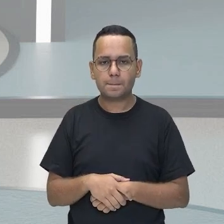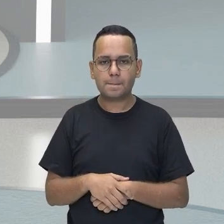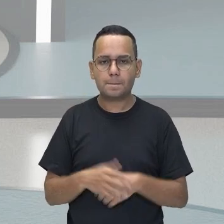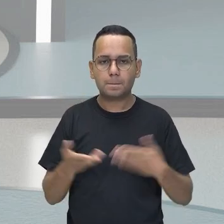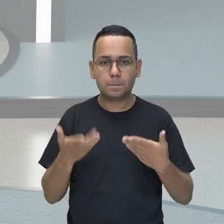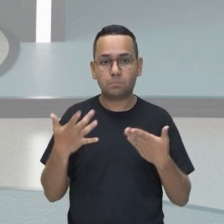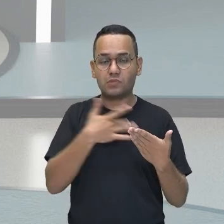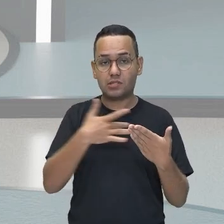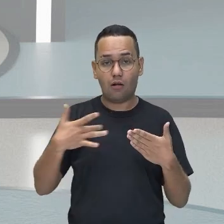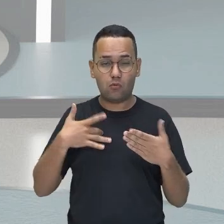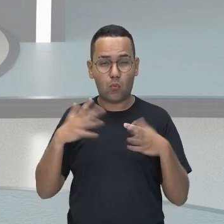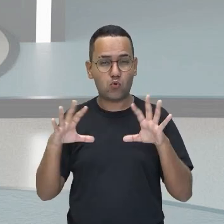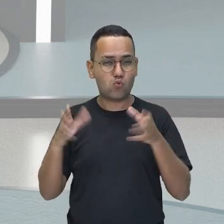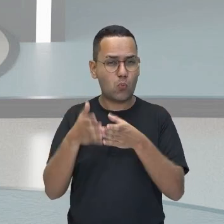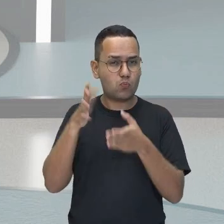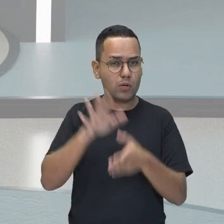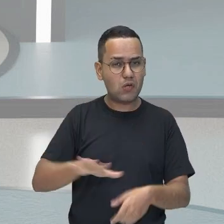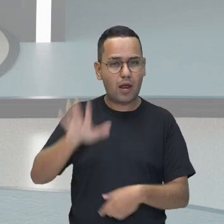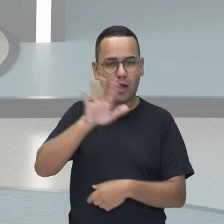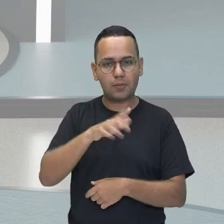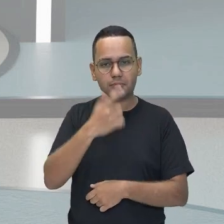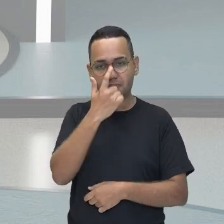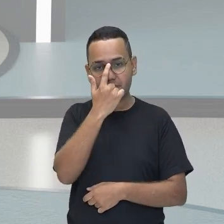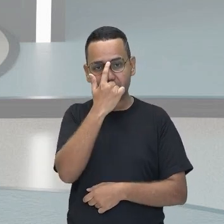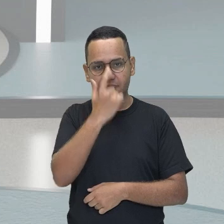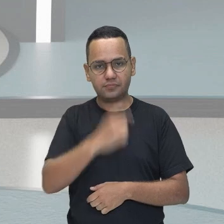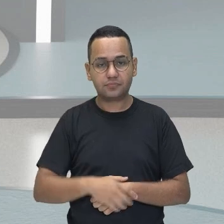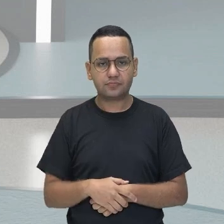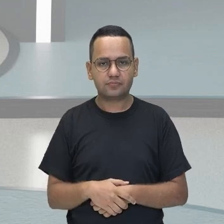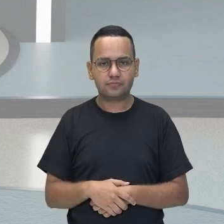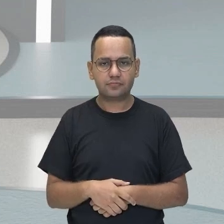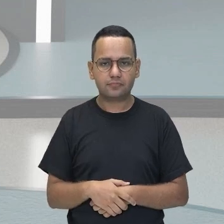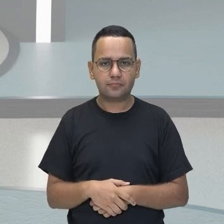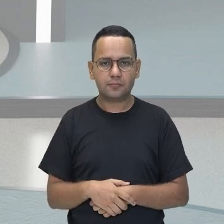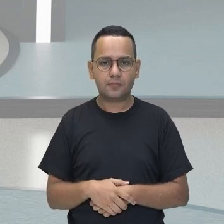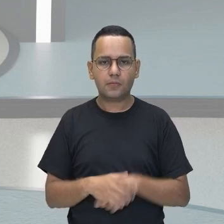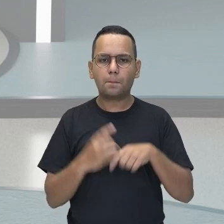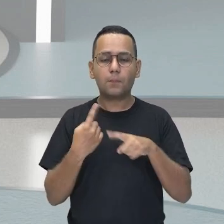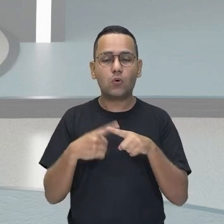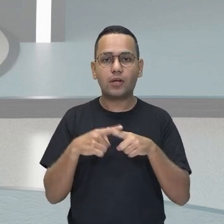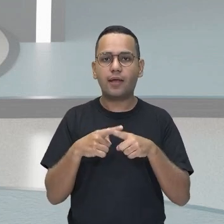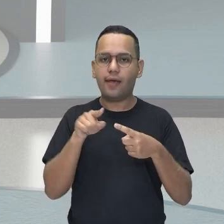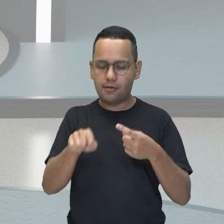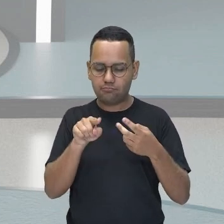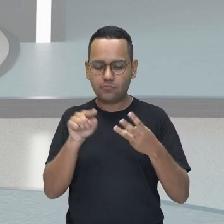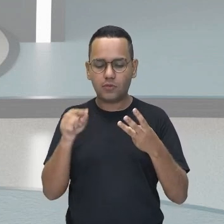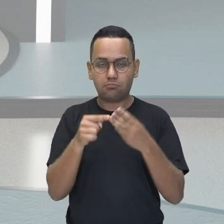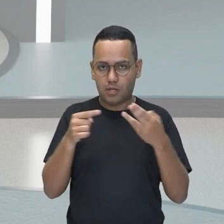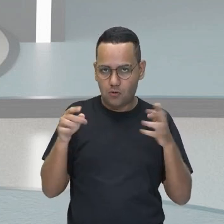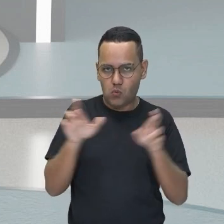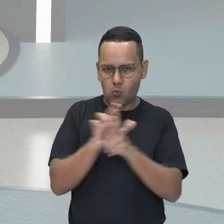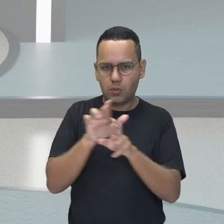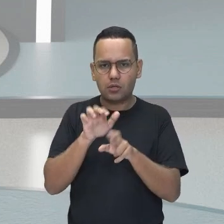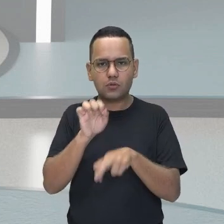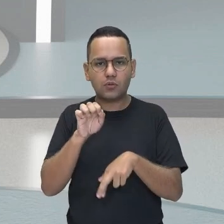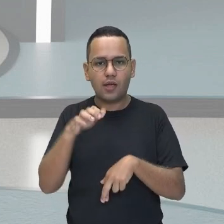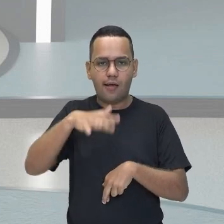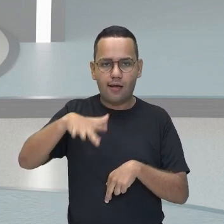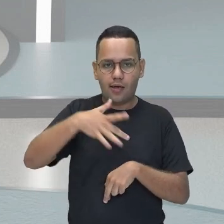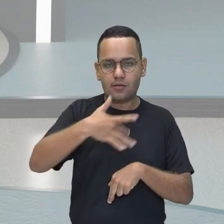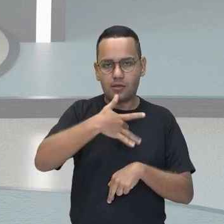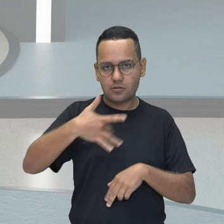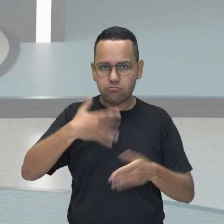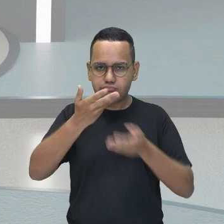saúde coletiva, né? Eu coloquei higiene / saúde coletiva porque ela está relacionada às medidas tomadas em relação à saúde